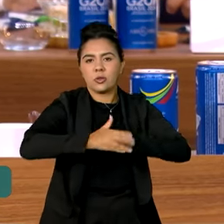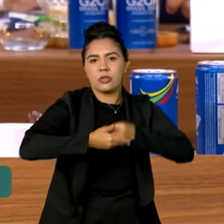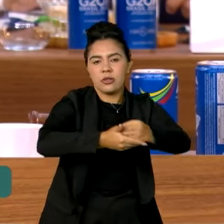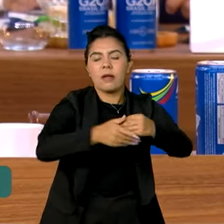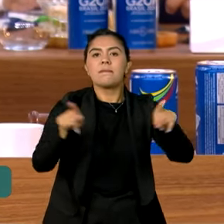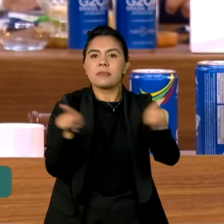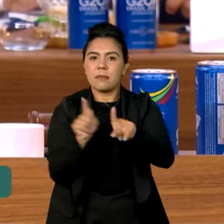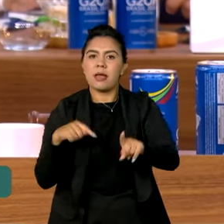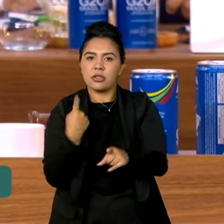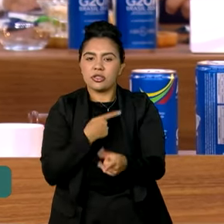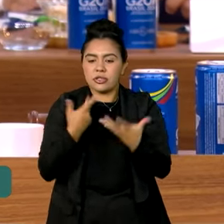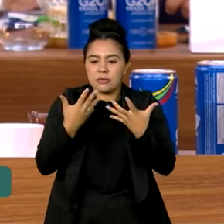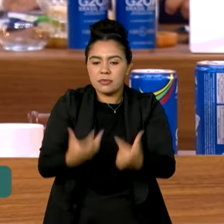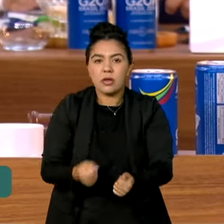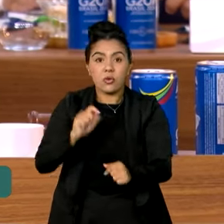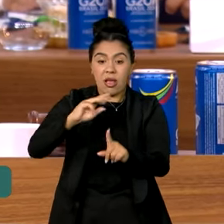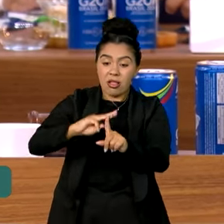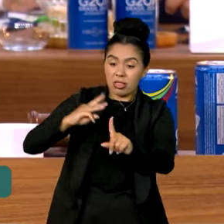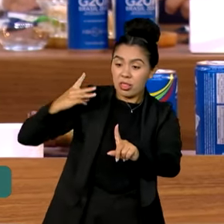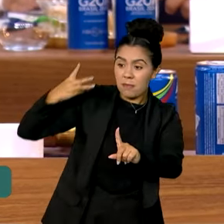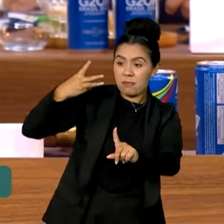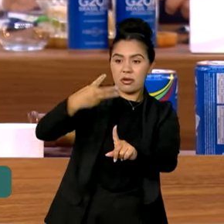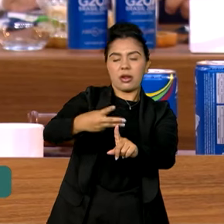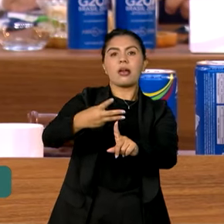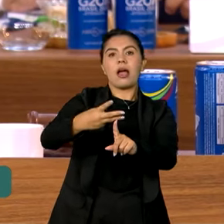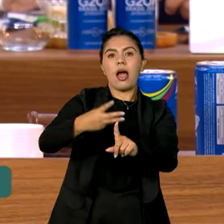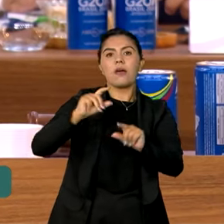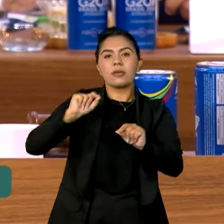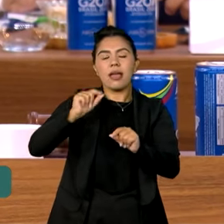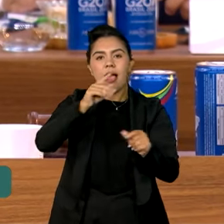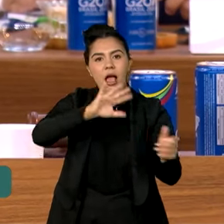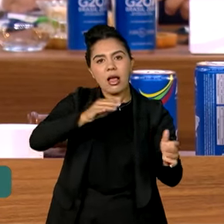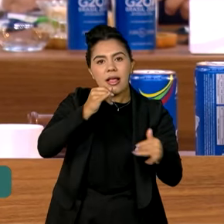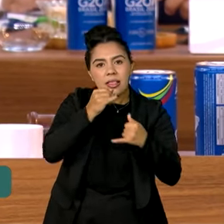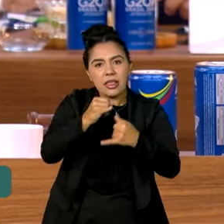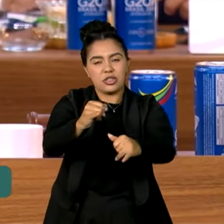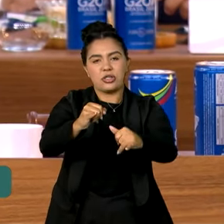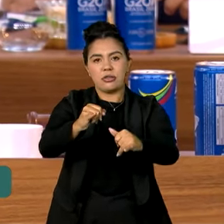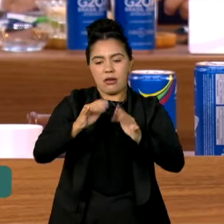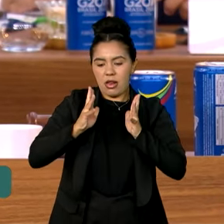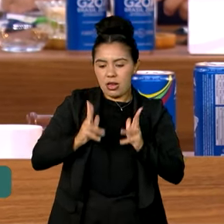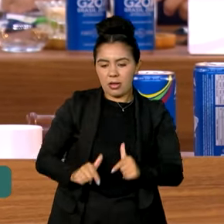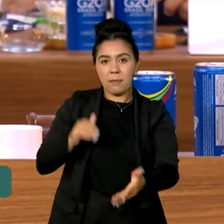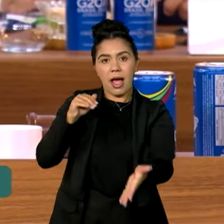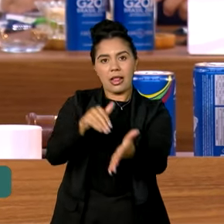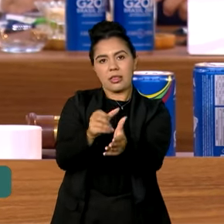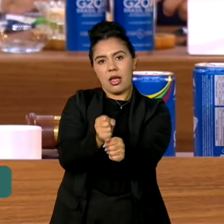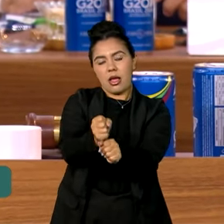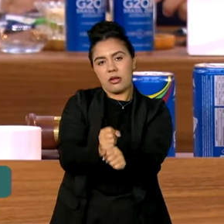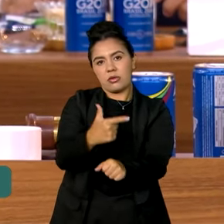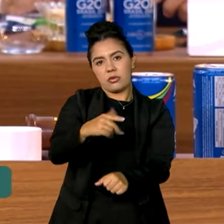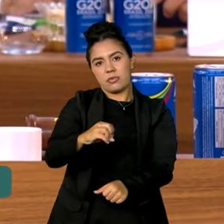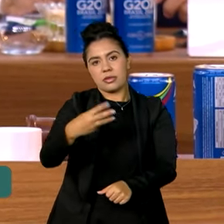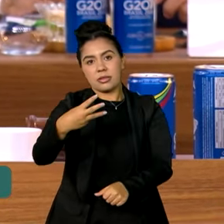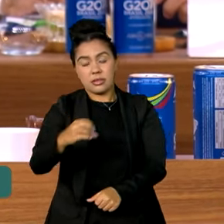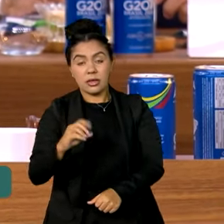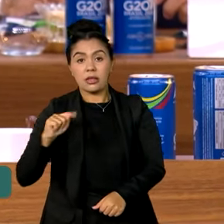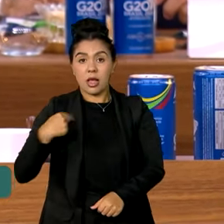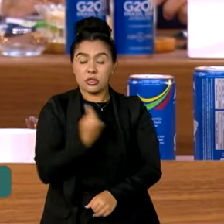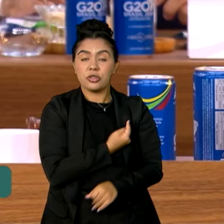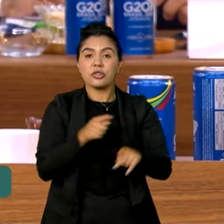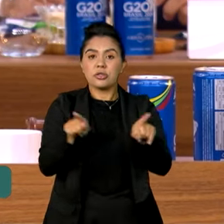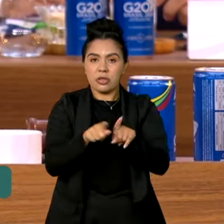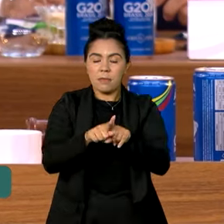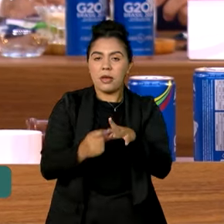de triplicar a capacidade global de energias renováveis até 2030. Criamos uma coalizão para a